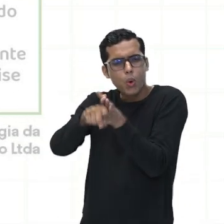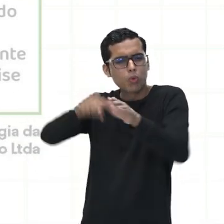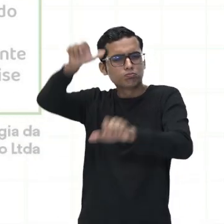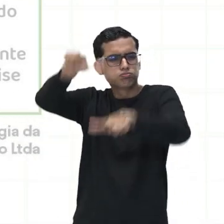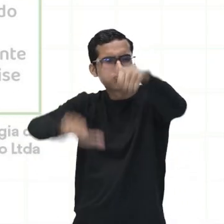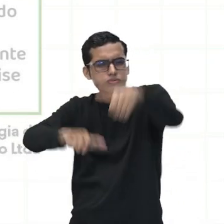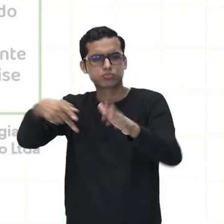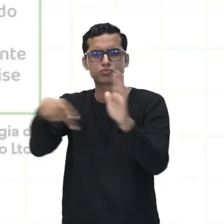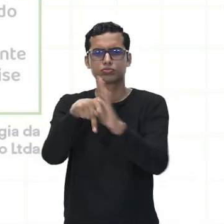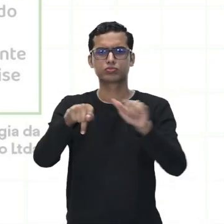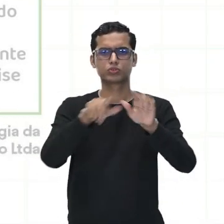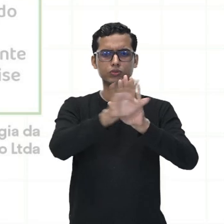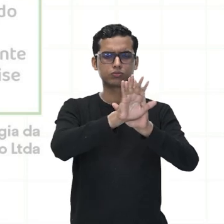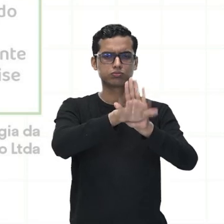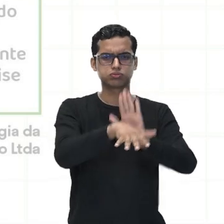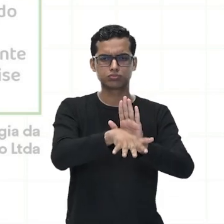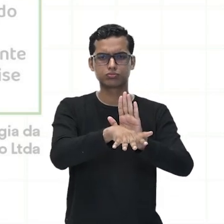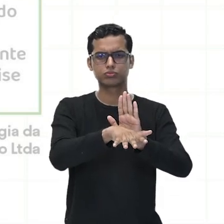análise da sua